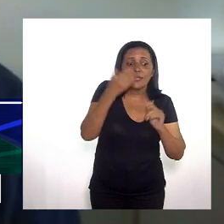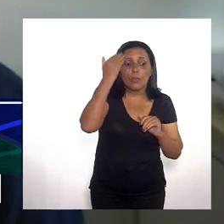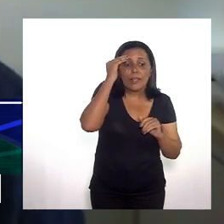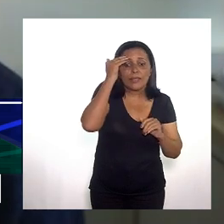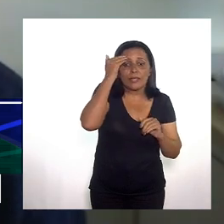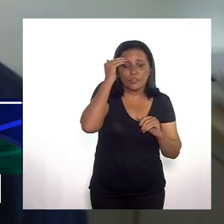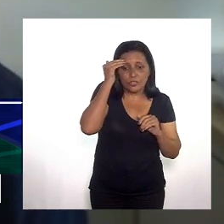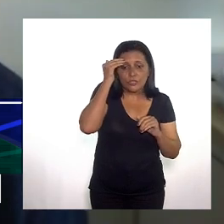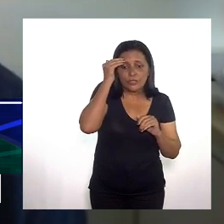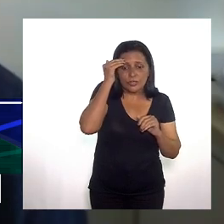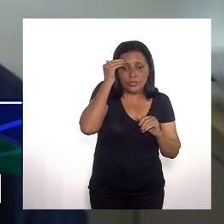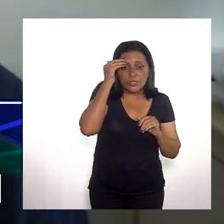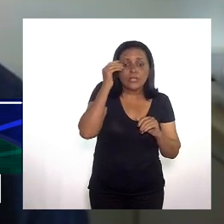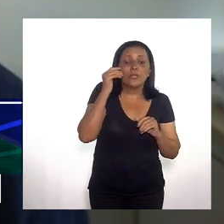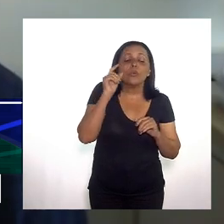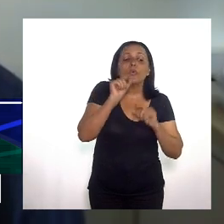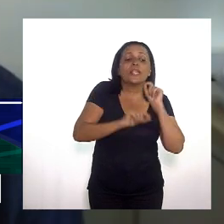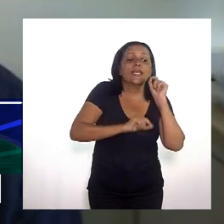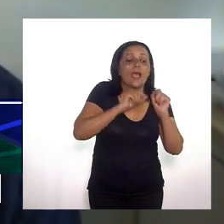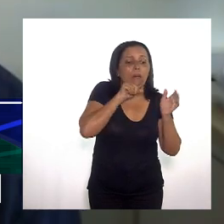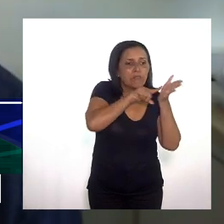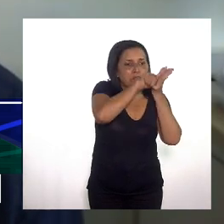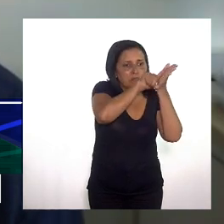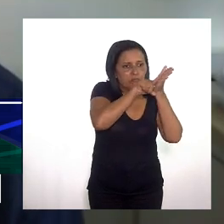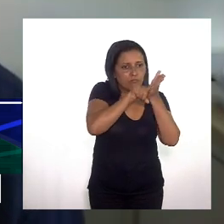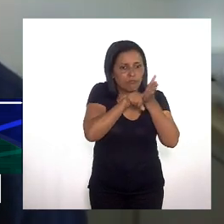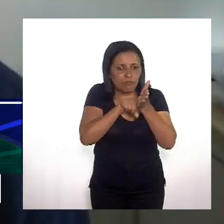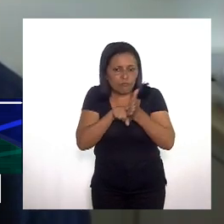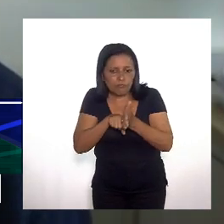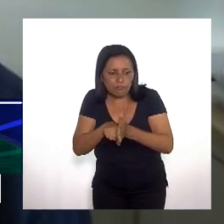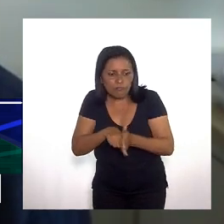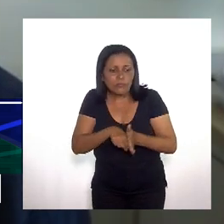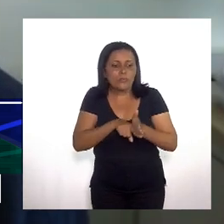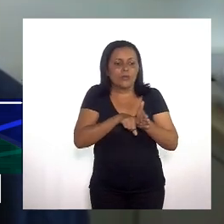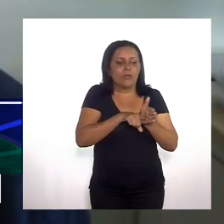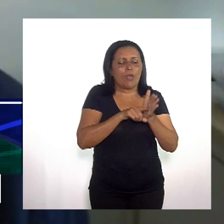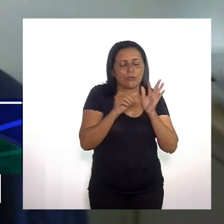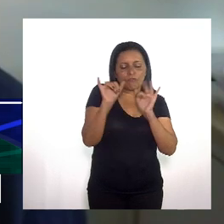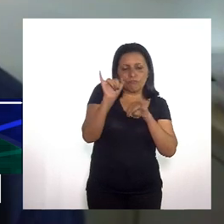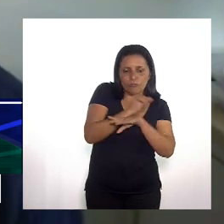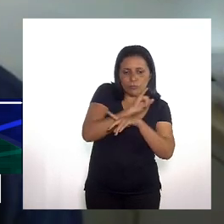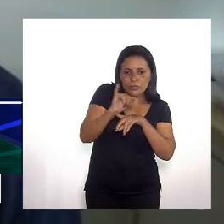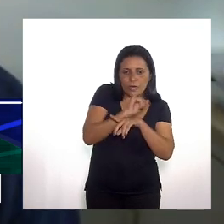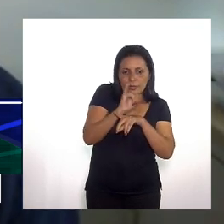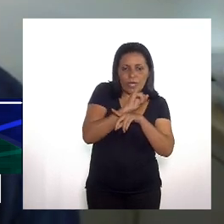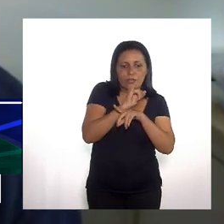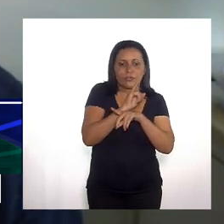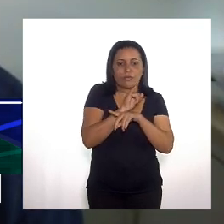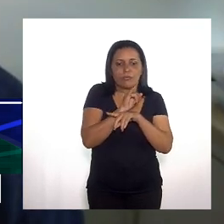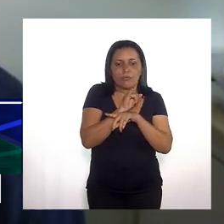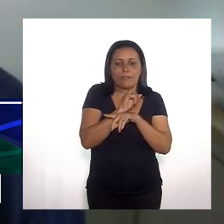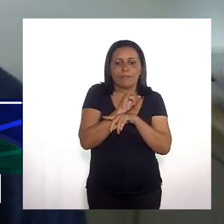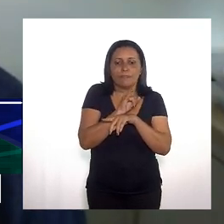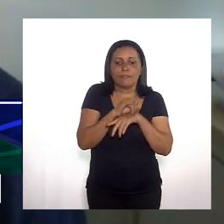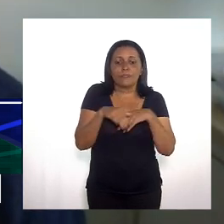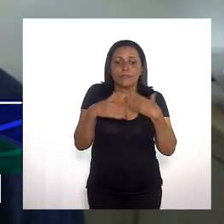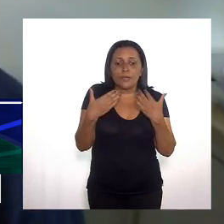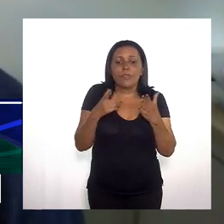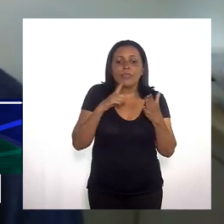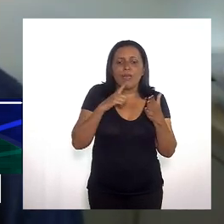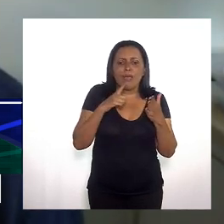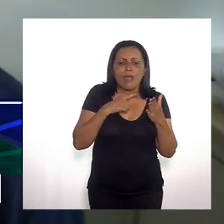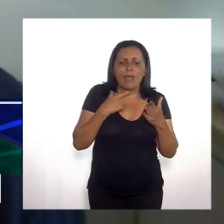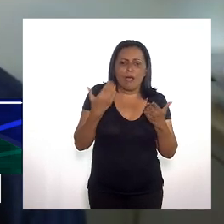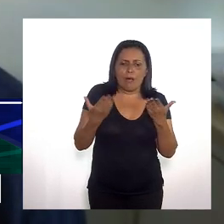que é o que nasce das CPI. Vossa Excelência o fez de forma estratégica. Mas é necessário que alguns